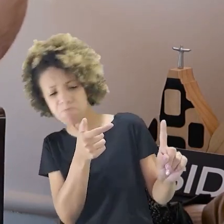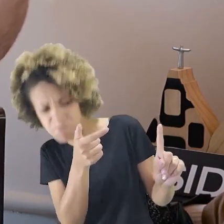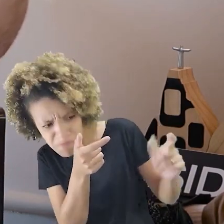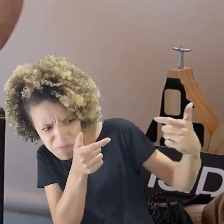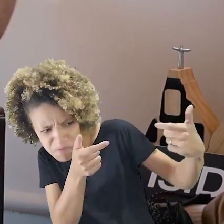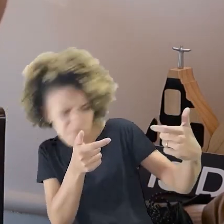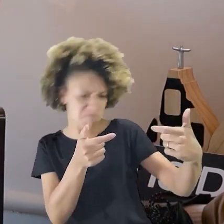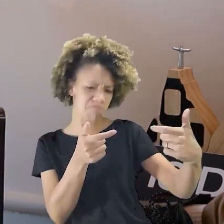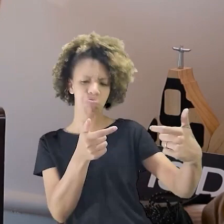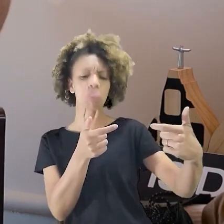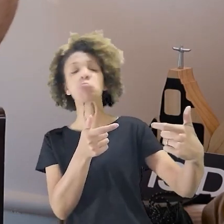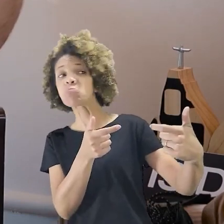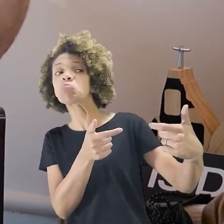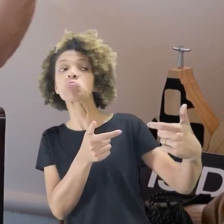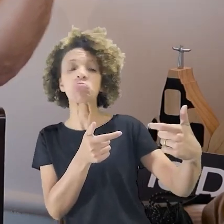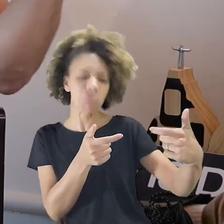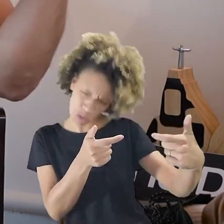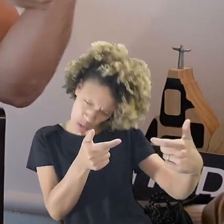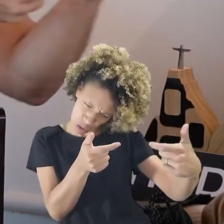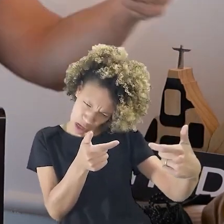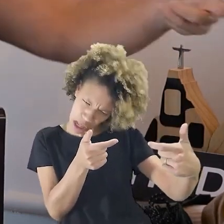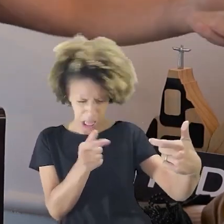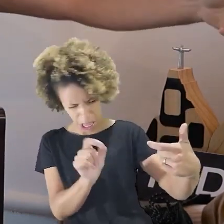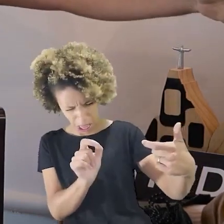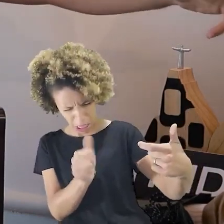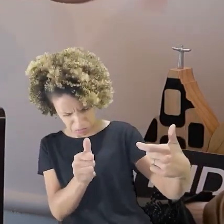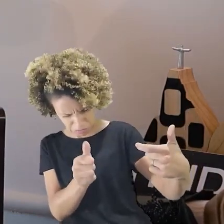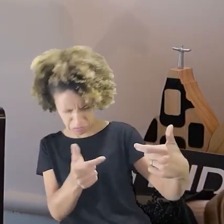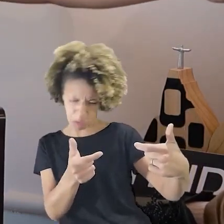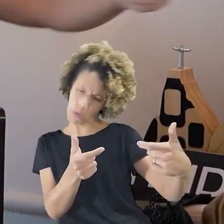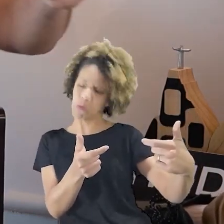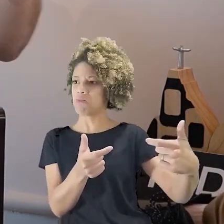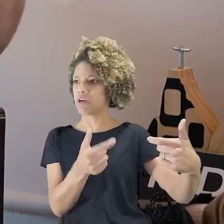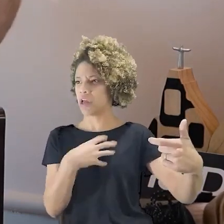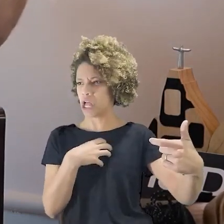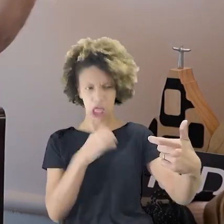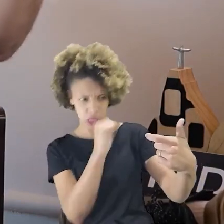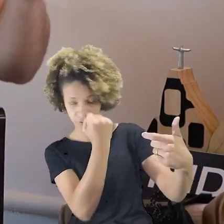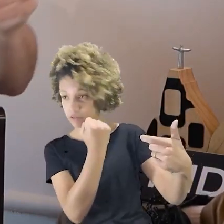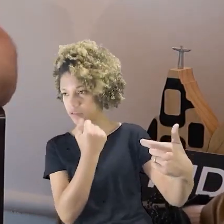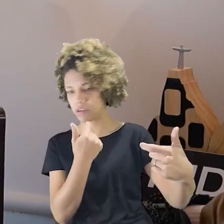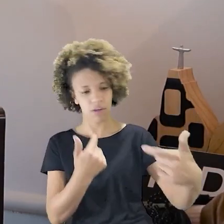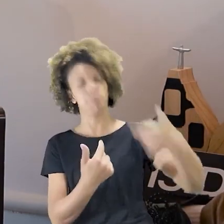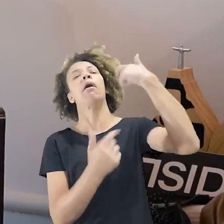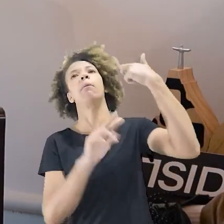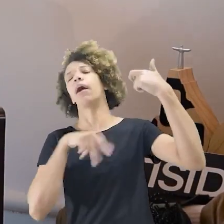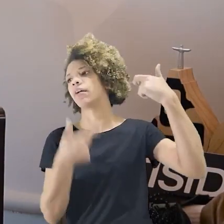legal? Será que estou no excludente de licitude, legítima defesa, né? Ele vai